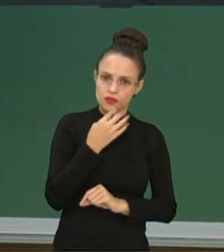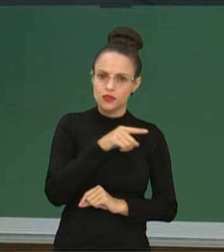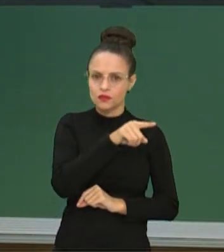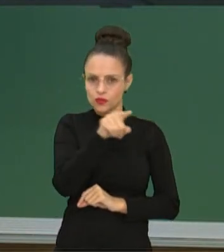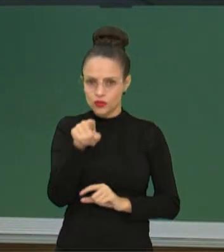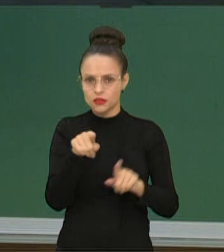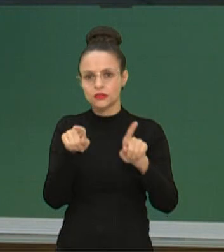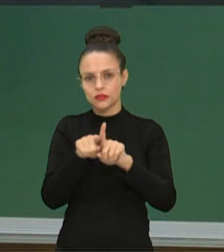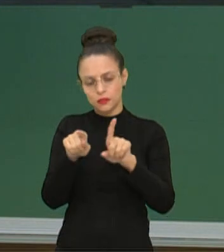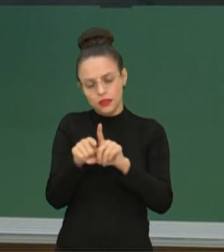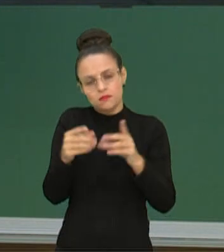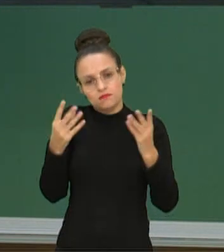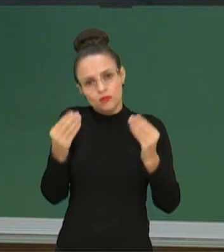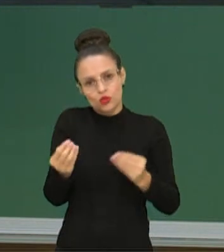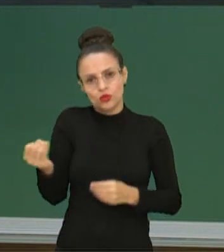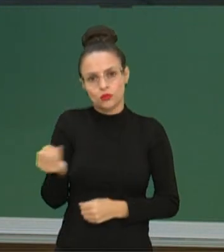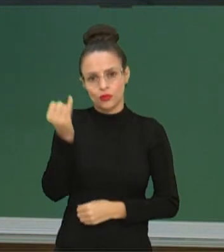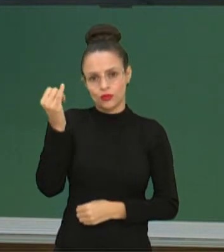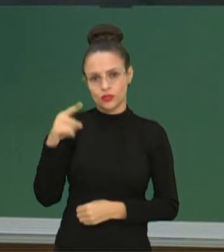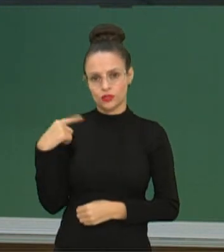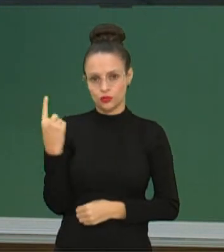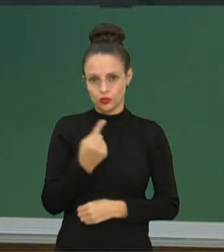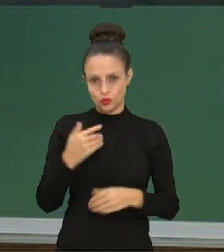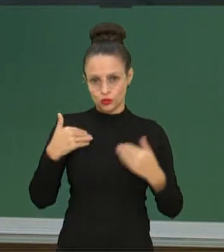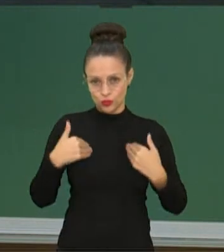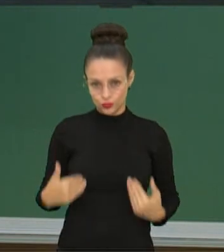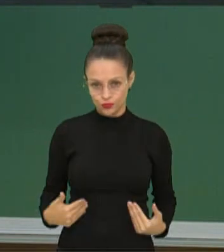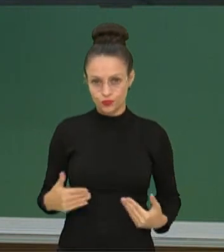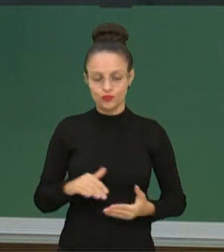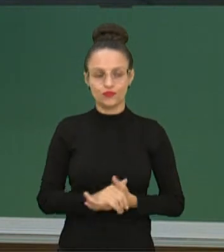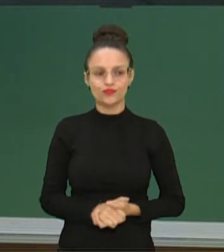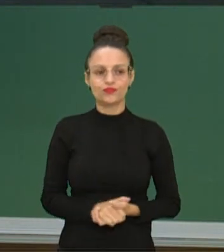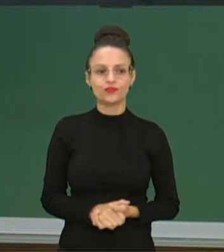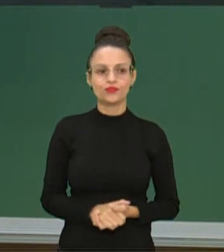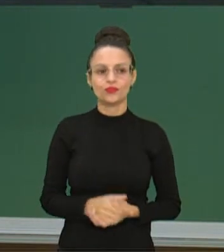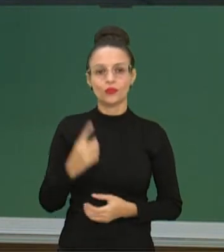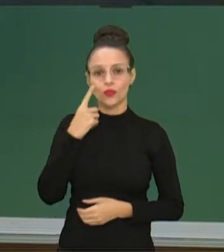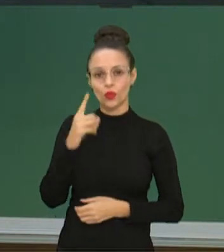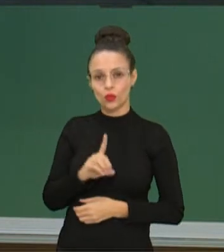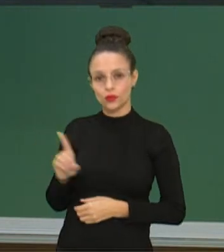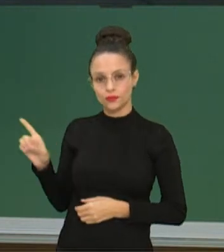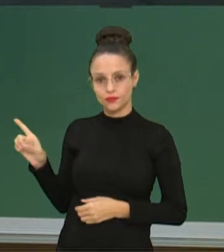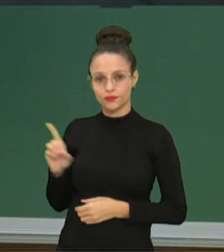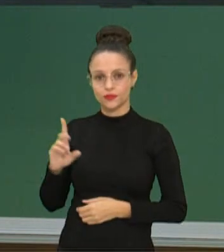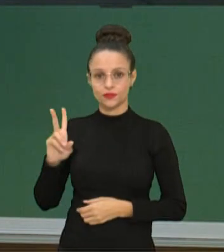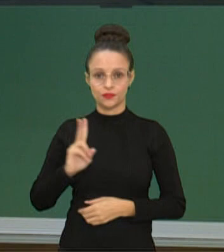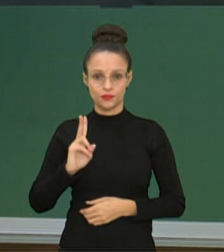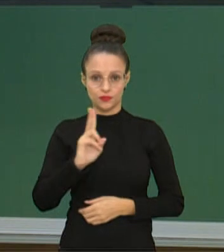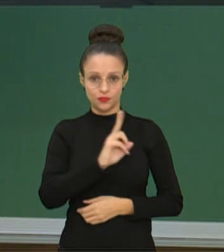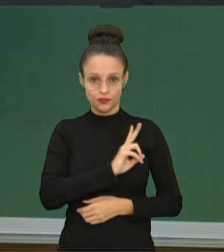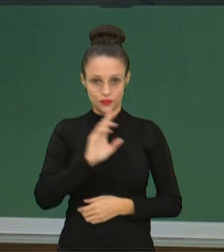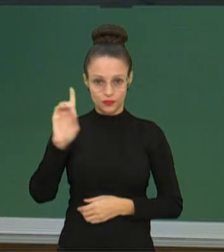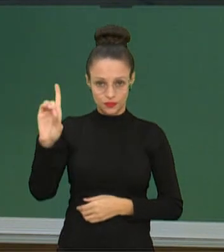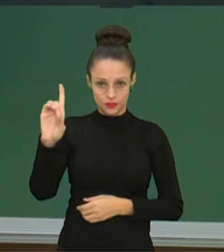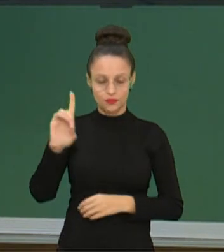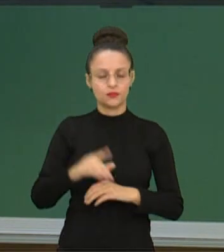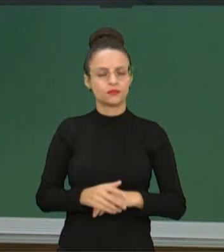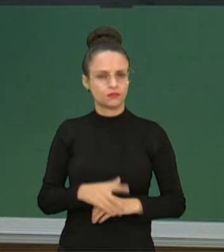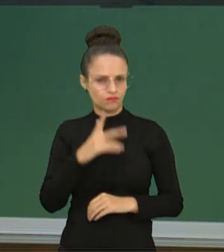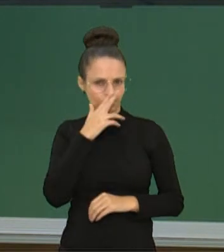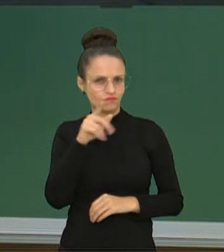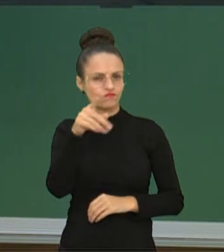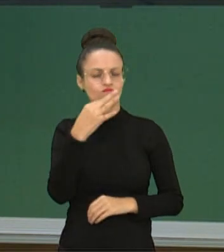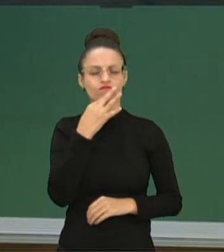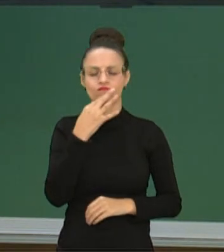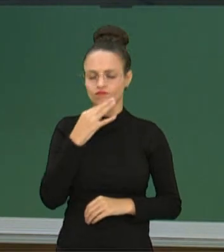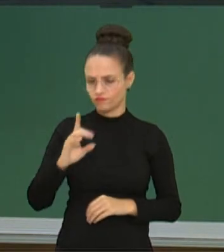fato são muito importantes para o nosso corpo. Vamos ver outra aqui, vitamina D. Você já deve ter escutado esse